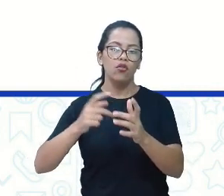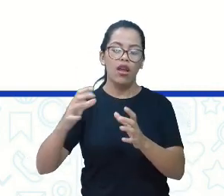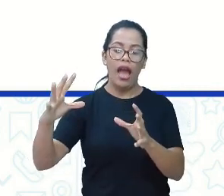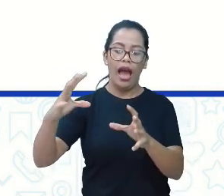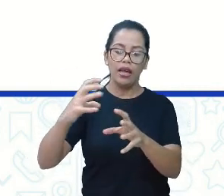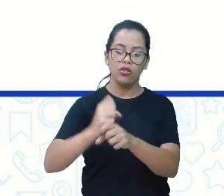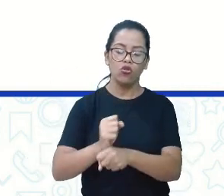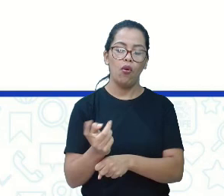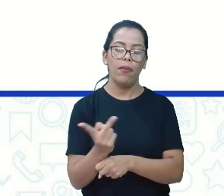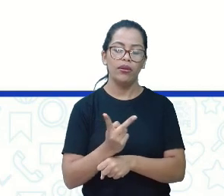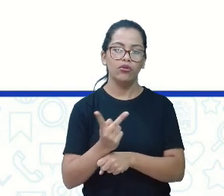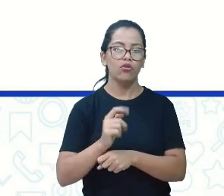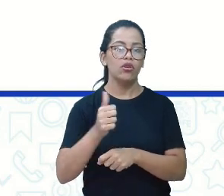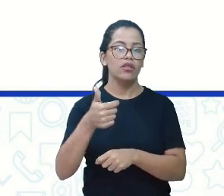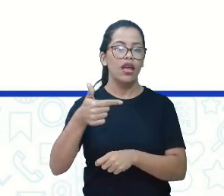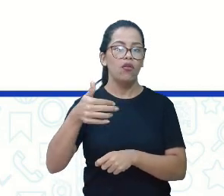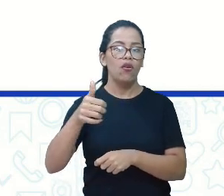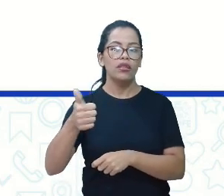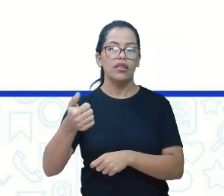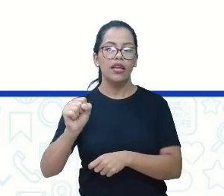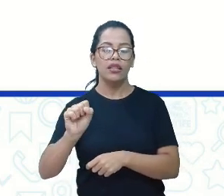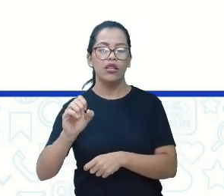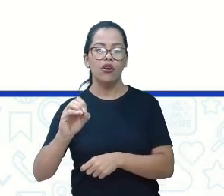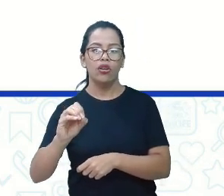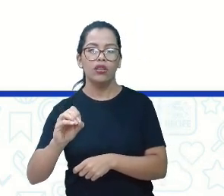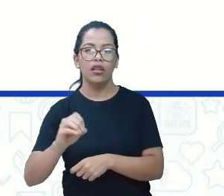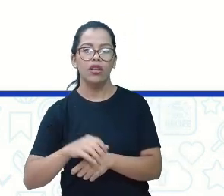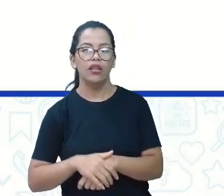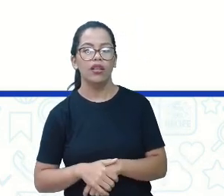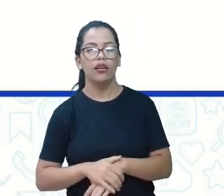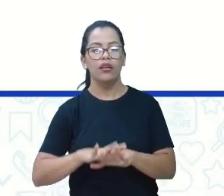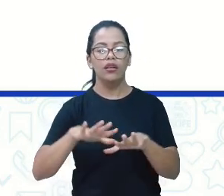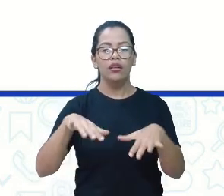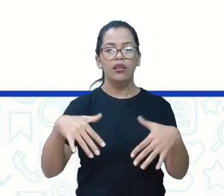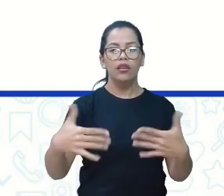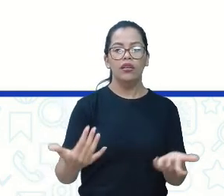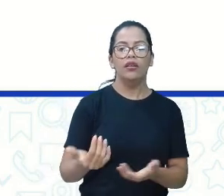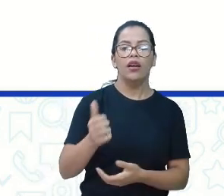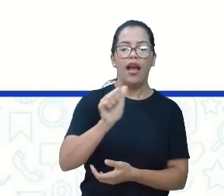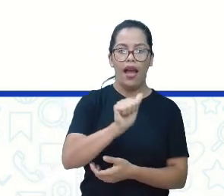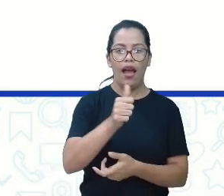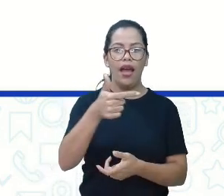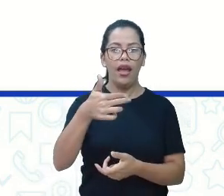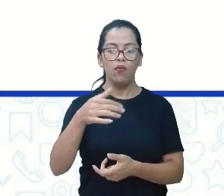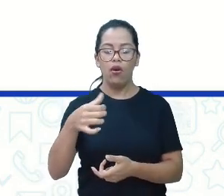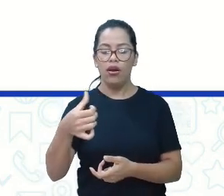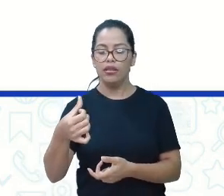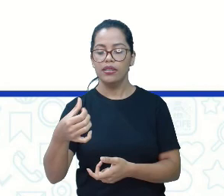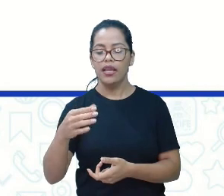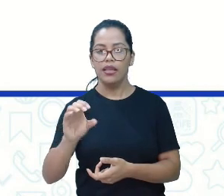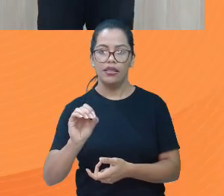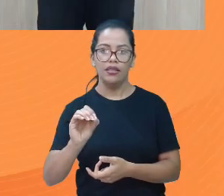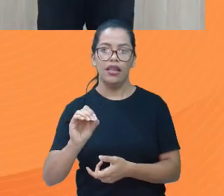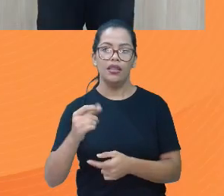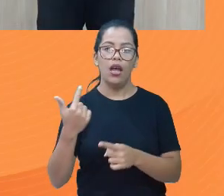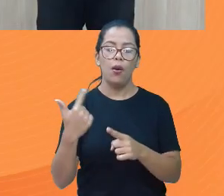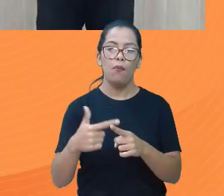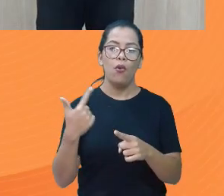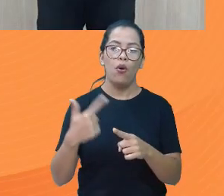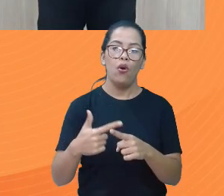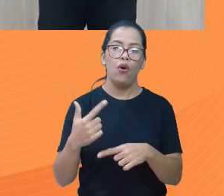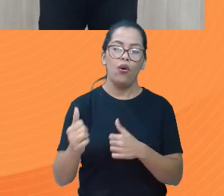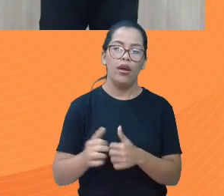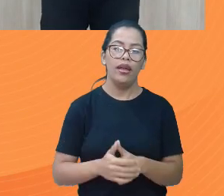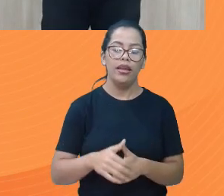a 180. Então, conclusão, o ângulo A é igual a 60 graus. Porque 60